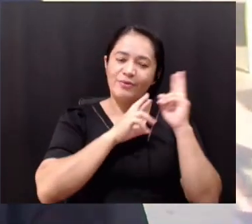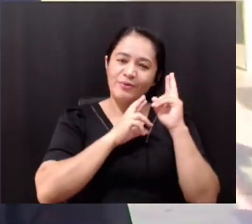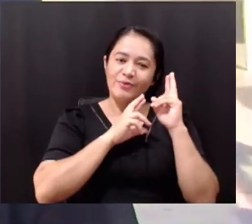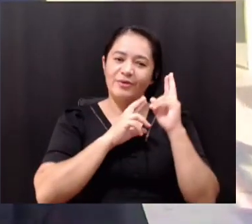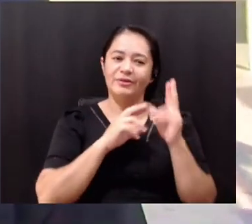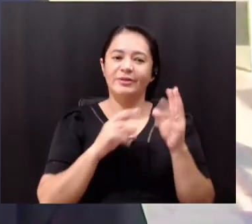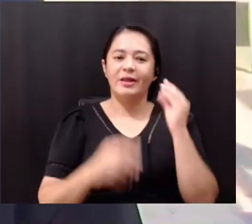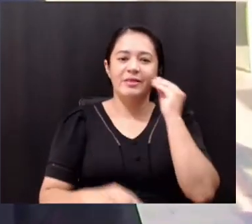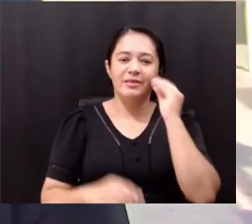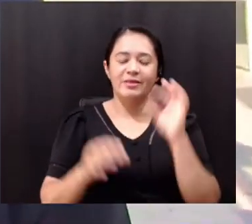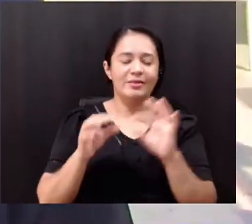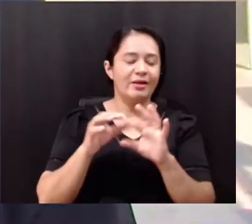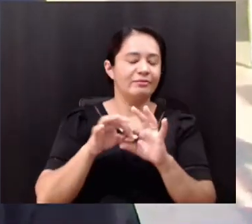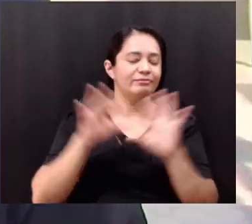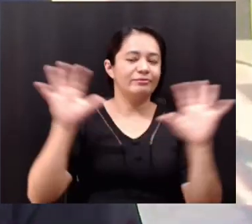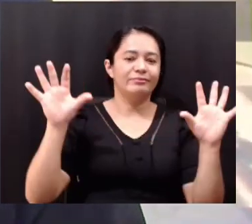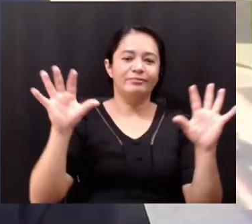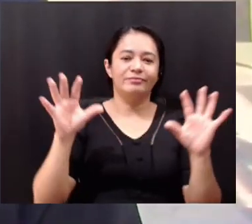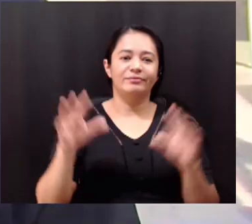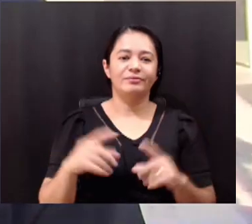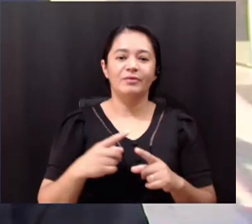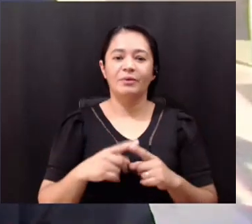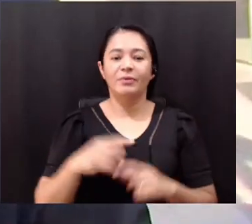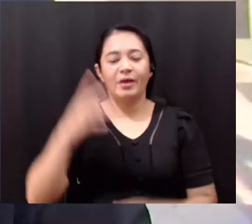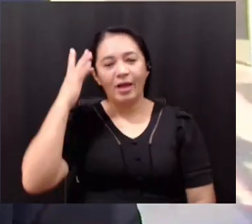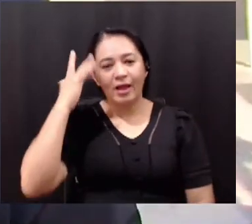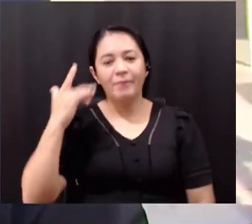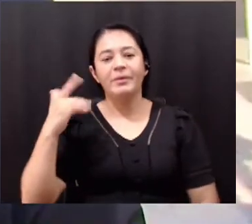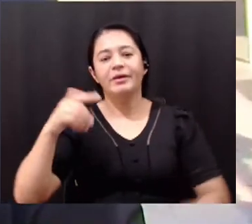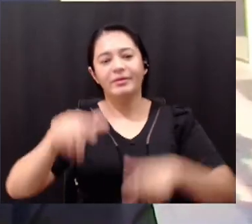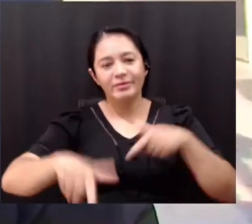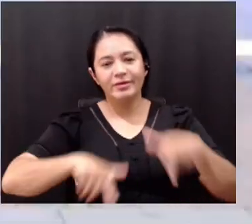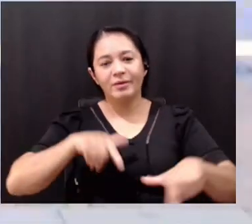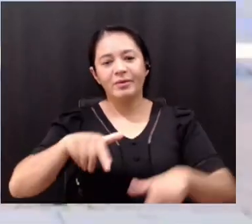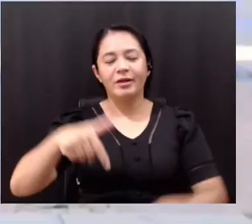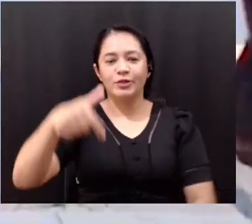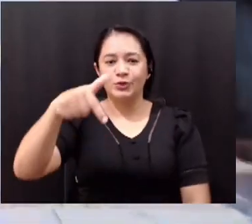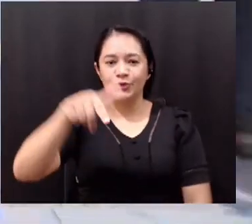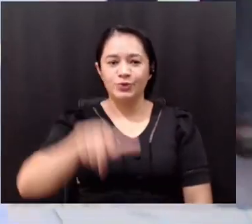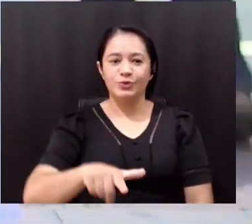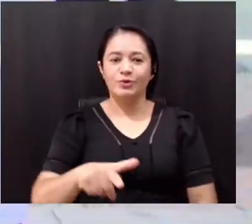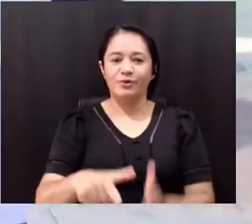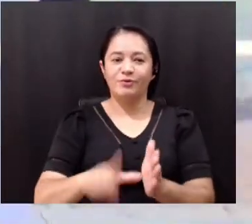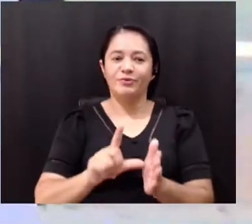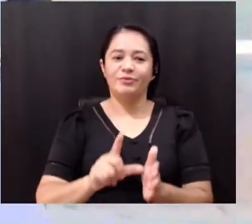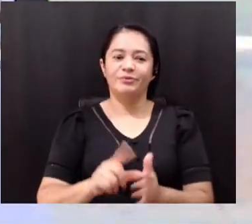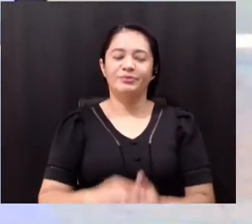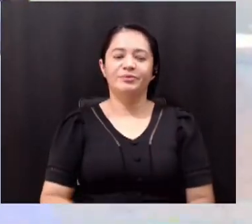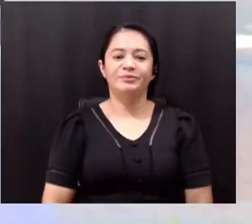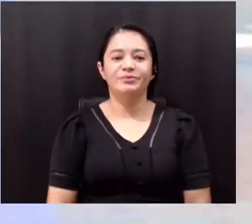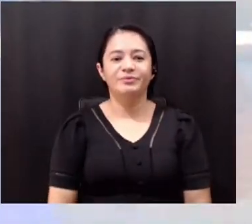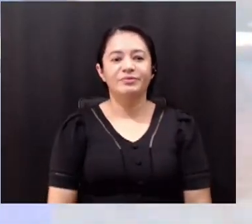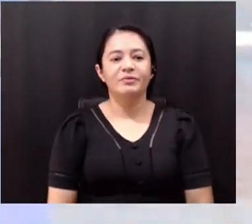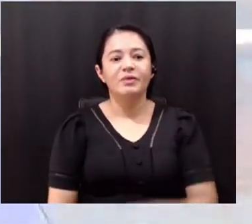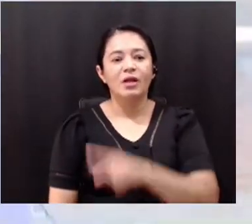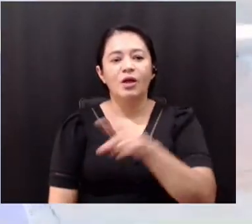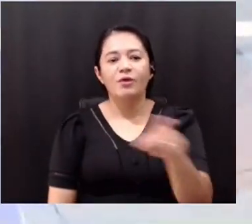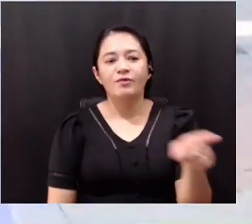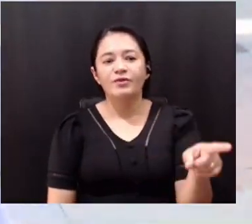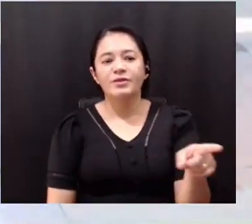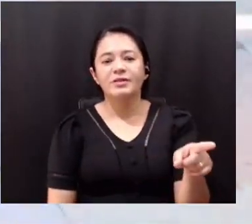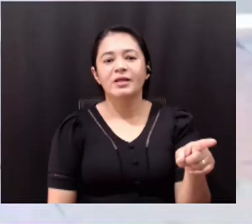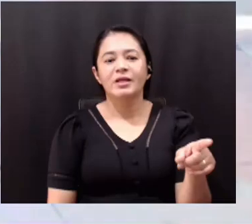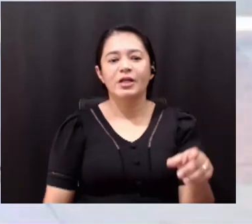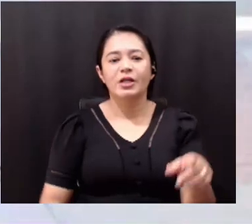outro dia você tem que trabalhar de novo, então você tem que dar uma relaxada antes de chegar no outro dia de trabalho. Você se considera, assim, no trabalho, uma pessoa